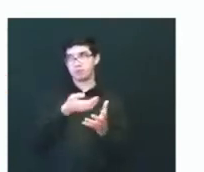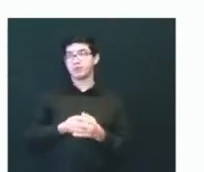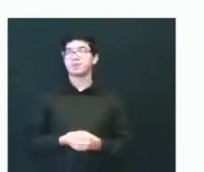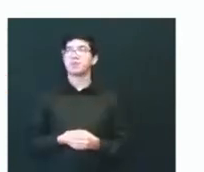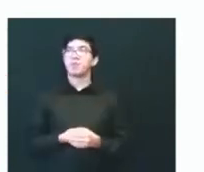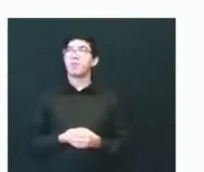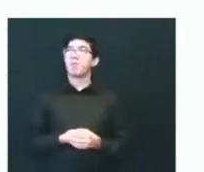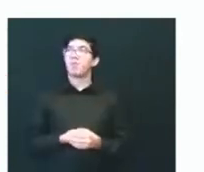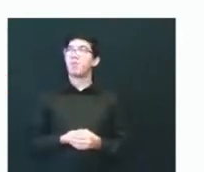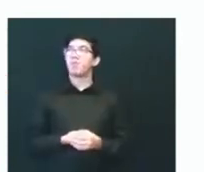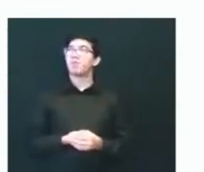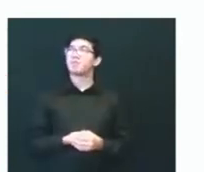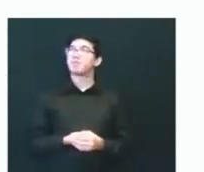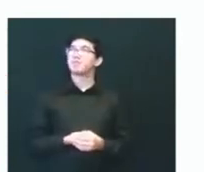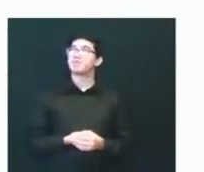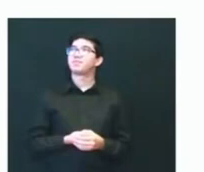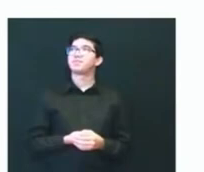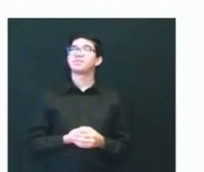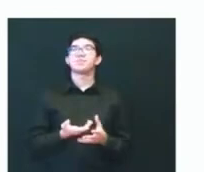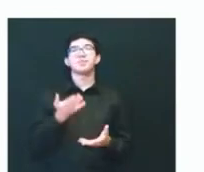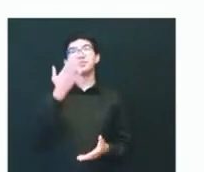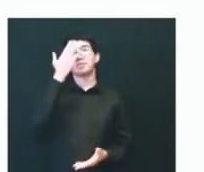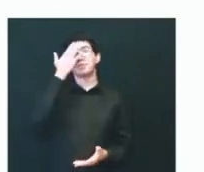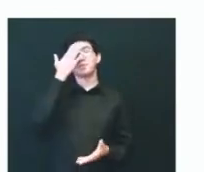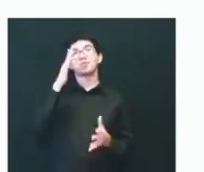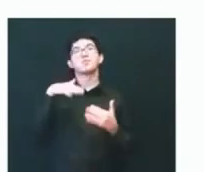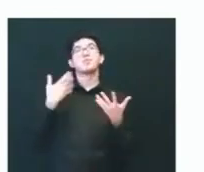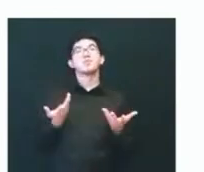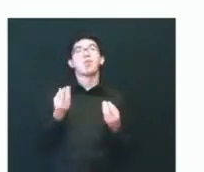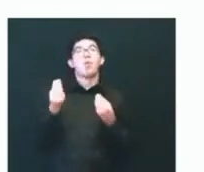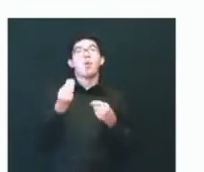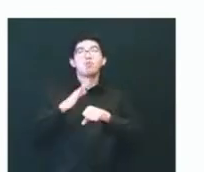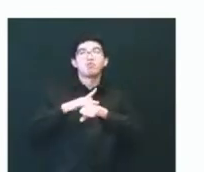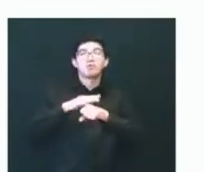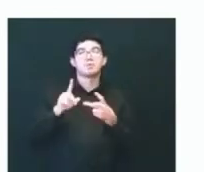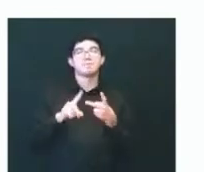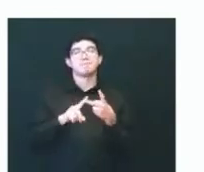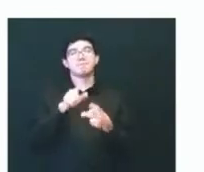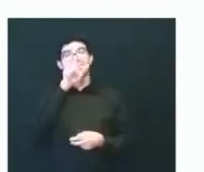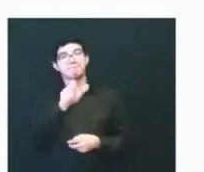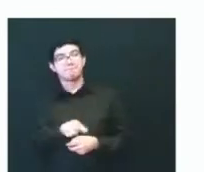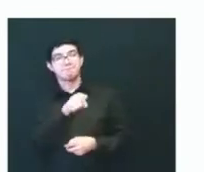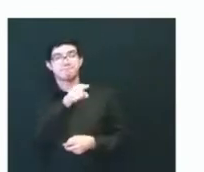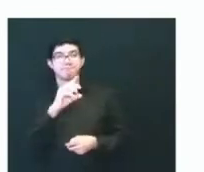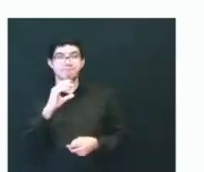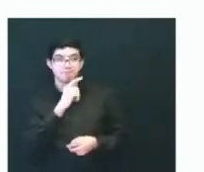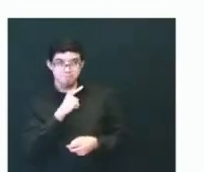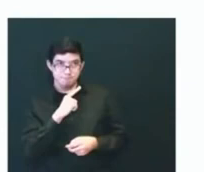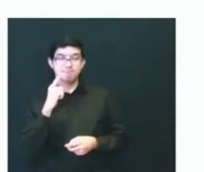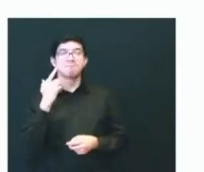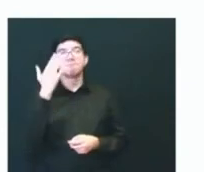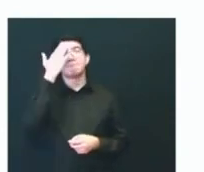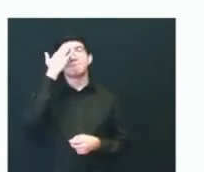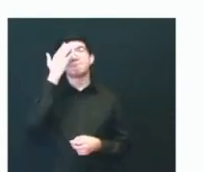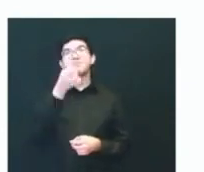precisa saber isso? Para entender a doença, para compreender o paciente, entender que ele está com falta de apetite, não